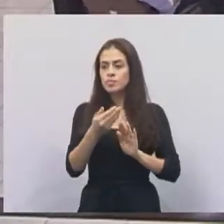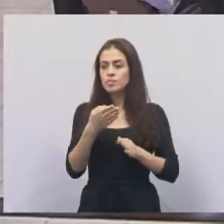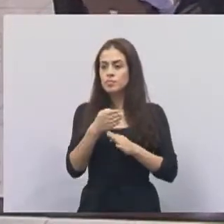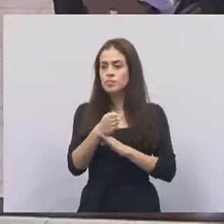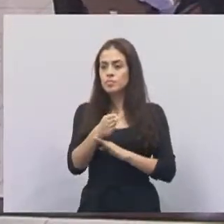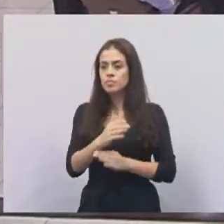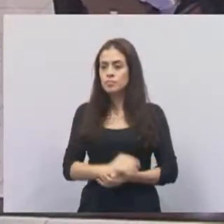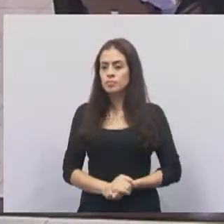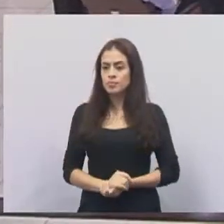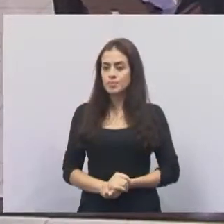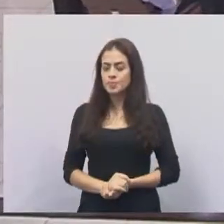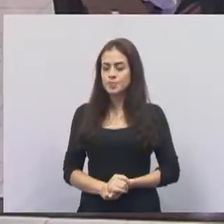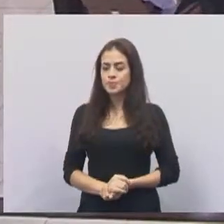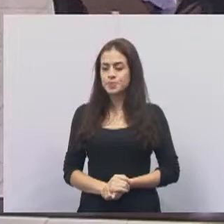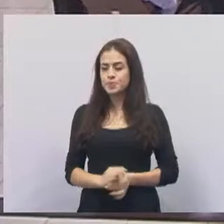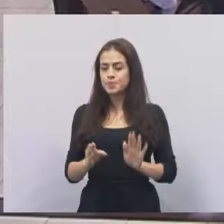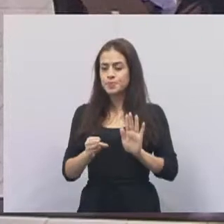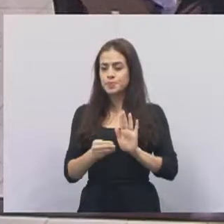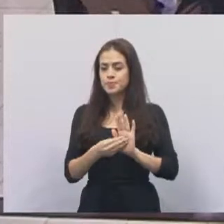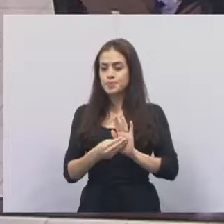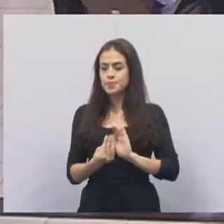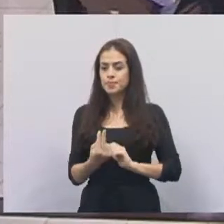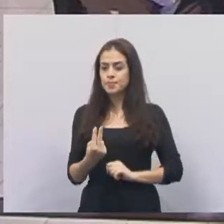emenda número 2